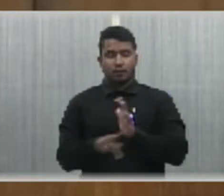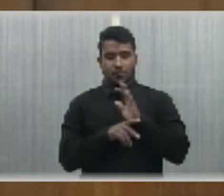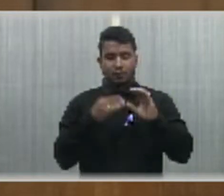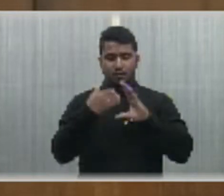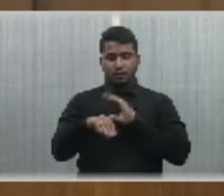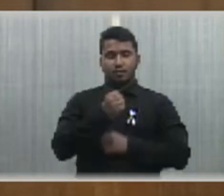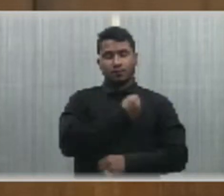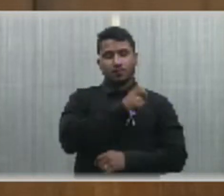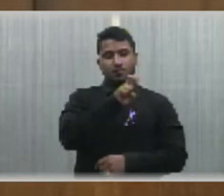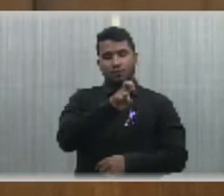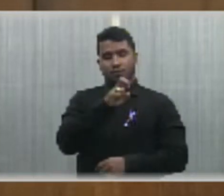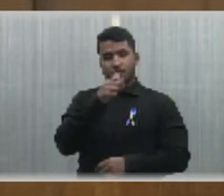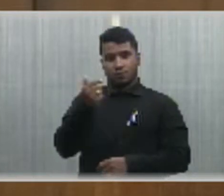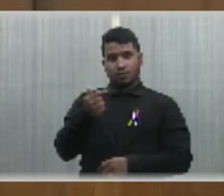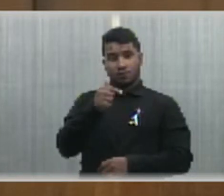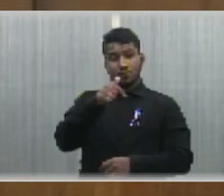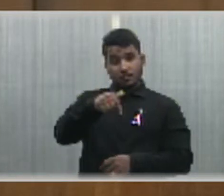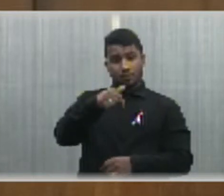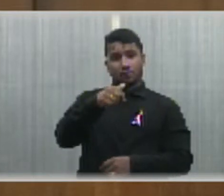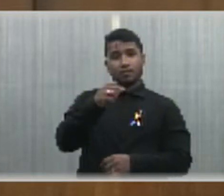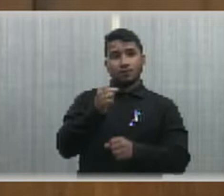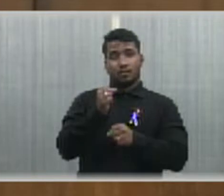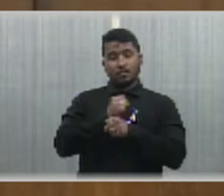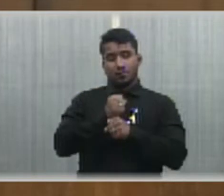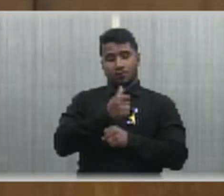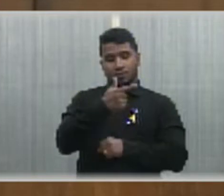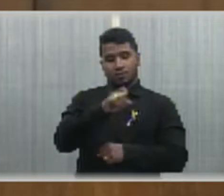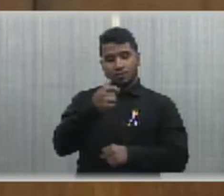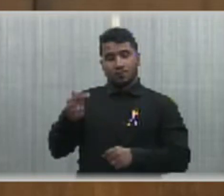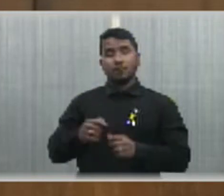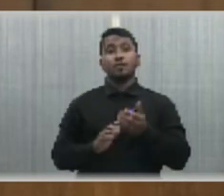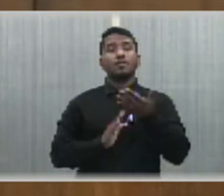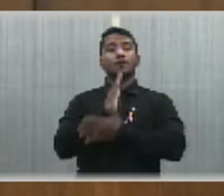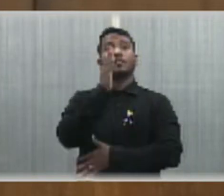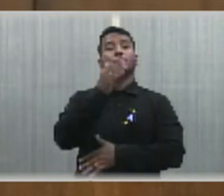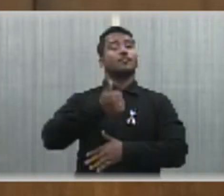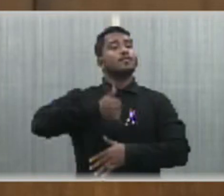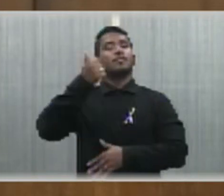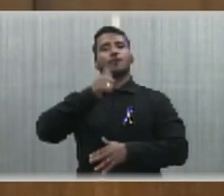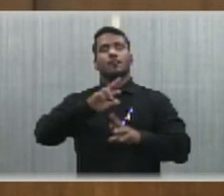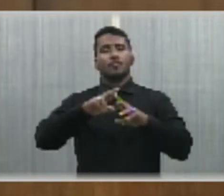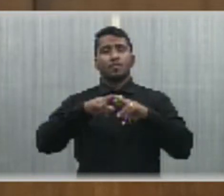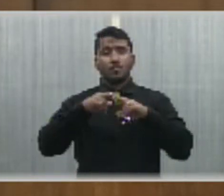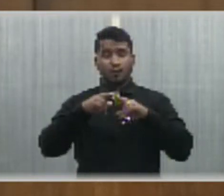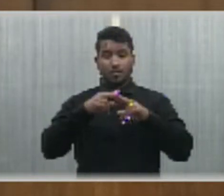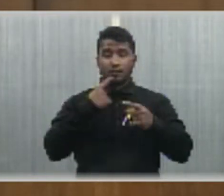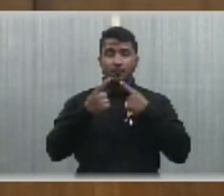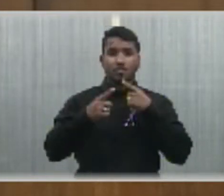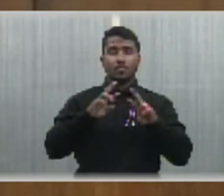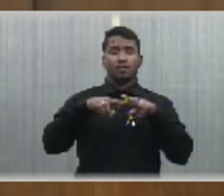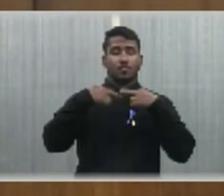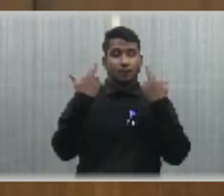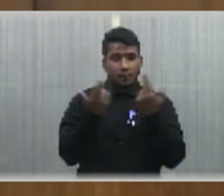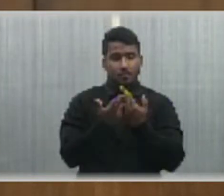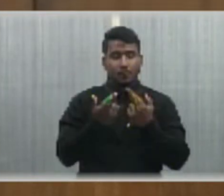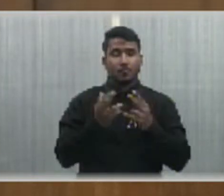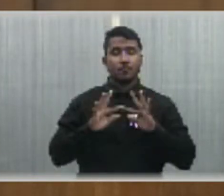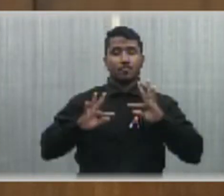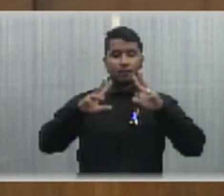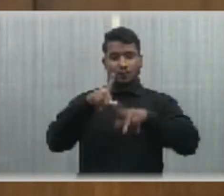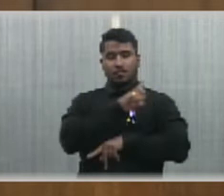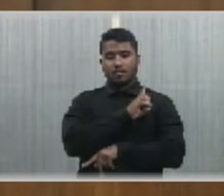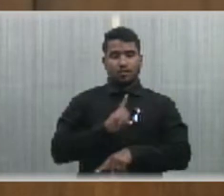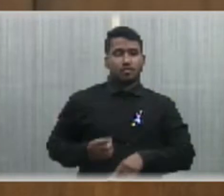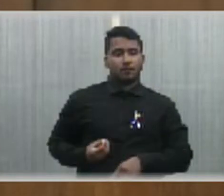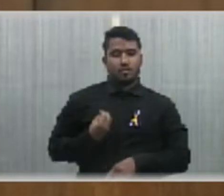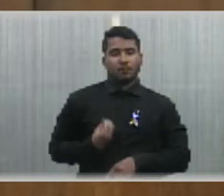número 57/2022. Ordem do dia, aprovada em primeira discussão e votação em regime normal